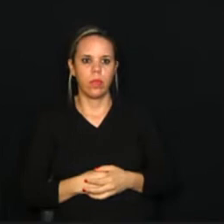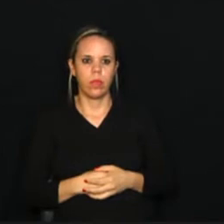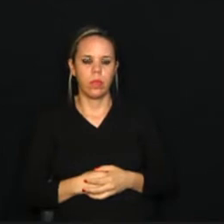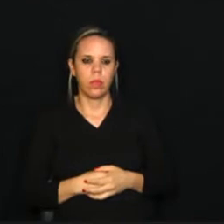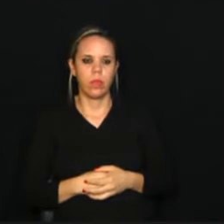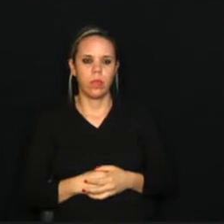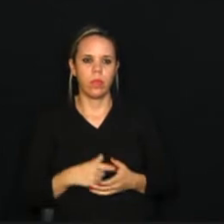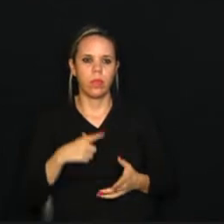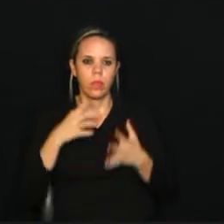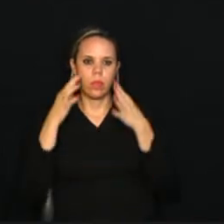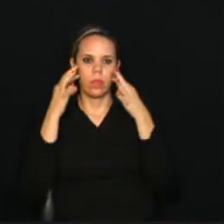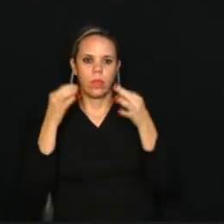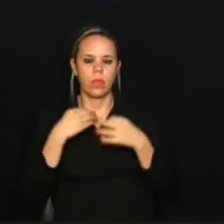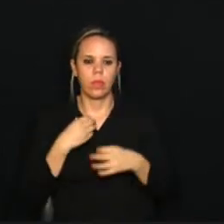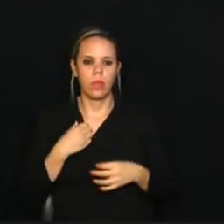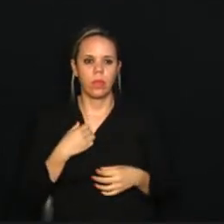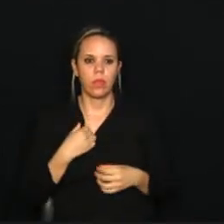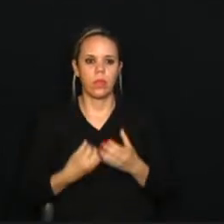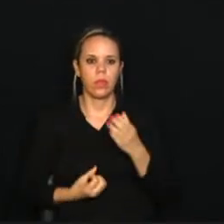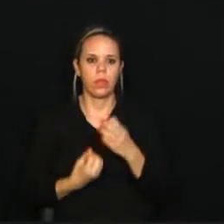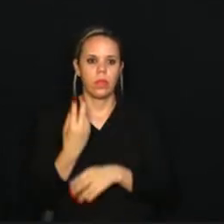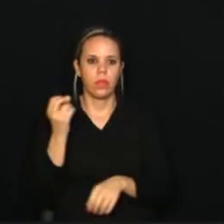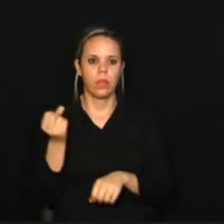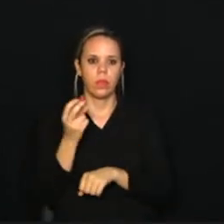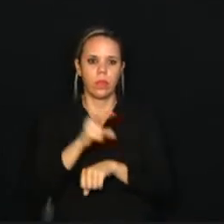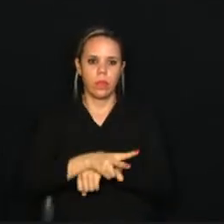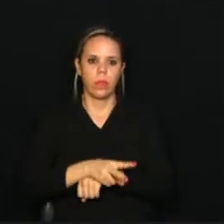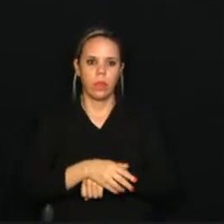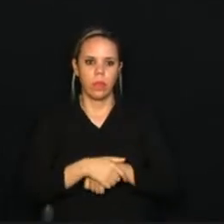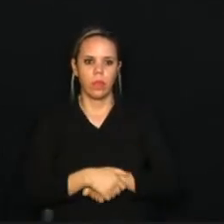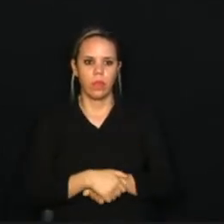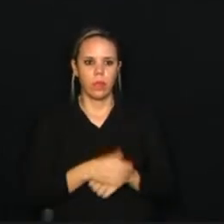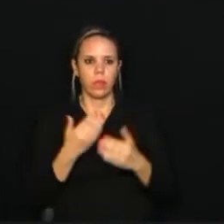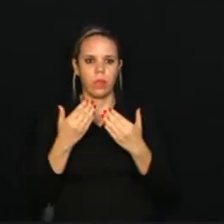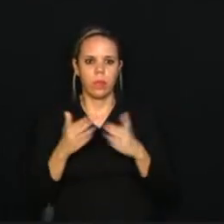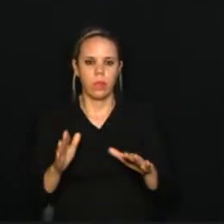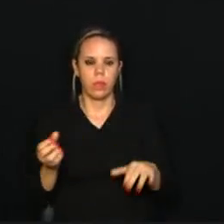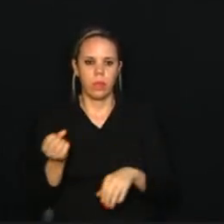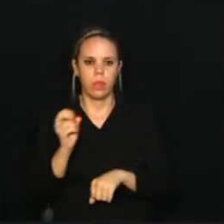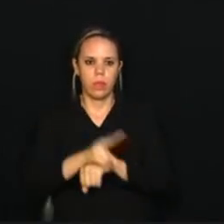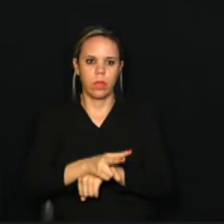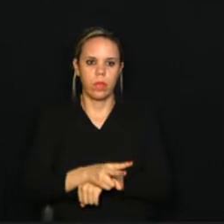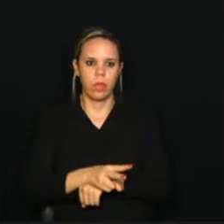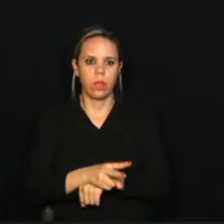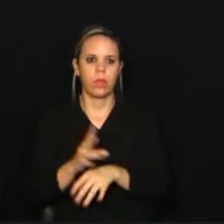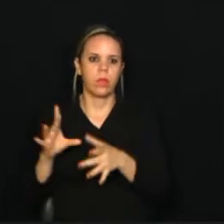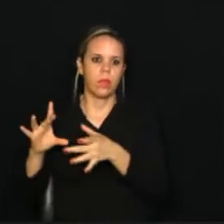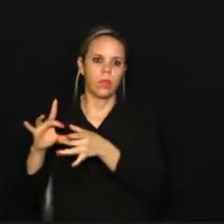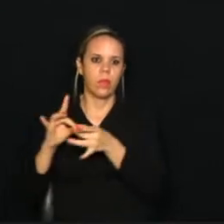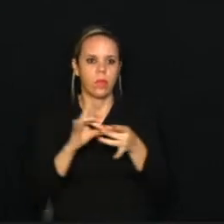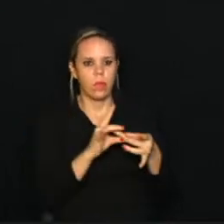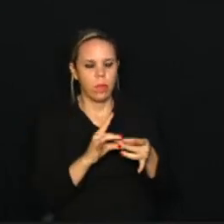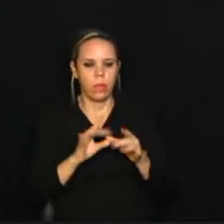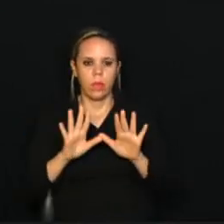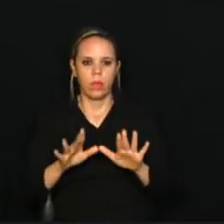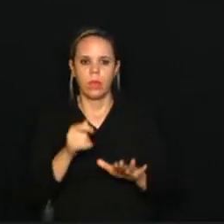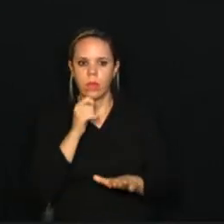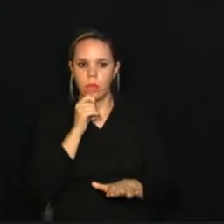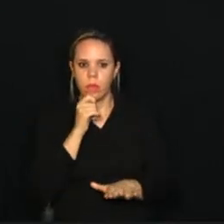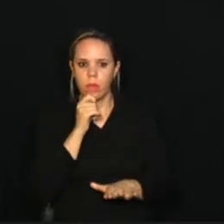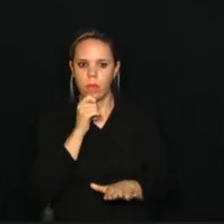temos observado aí a criação de novas vagas, de abertura de novas vagas, de convênios, porém ainda de